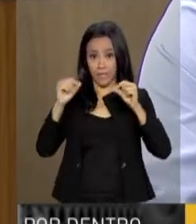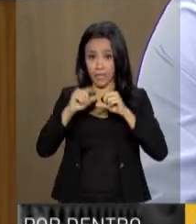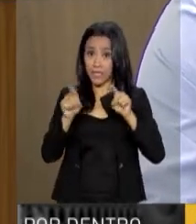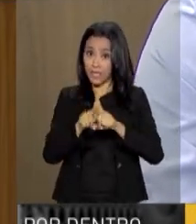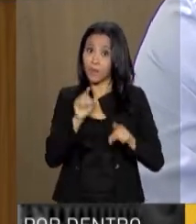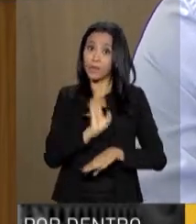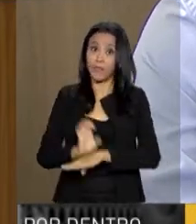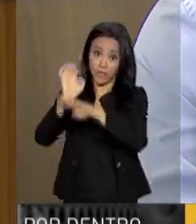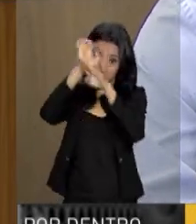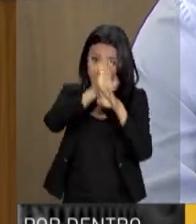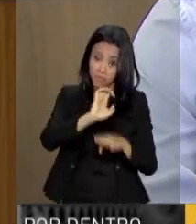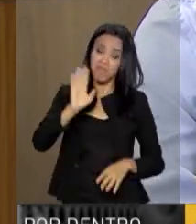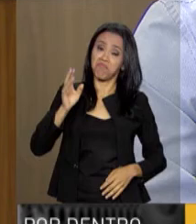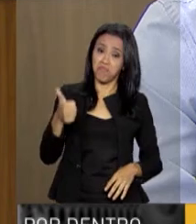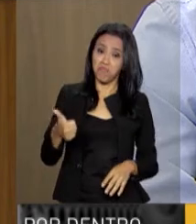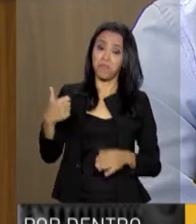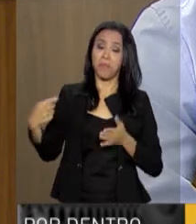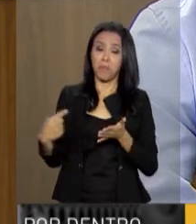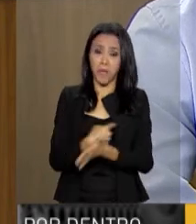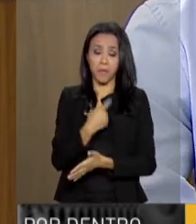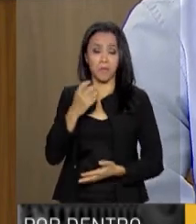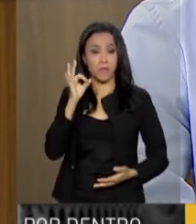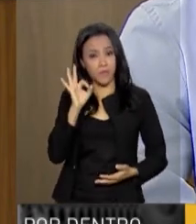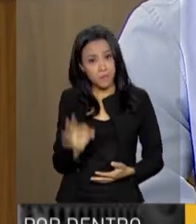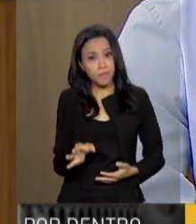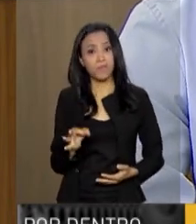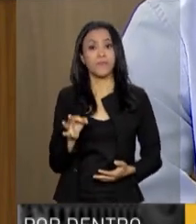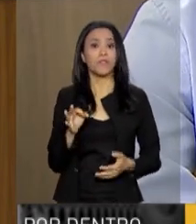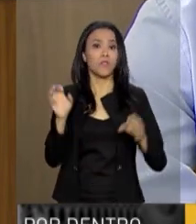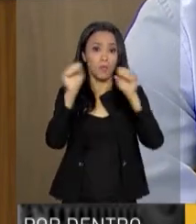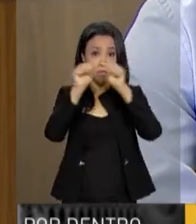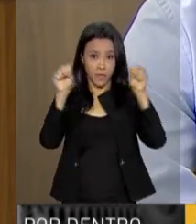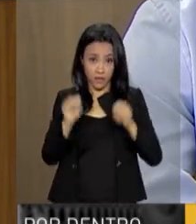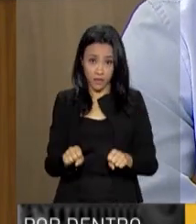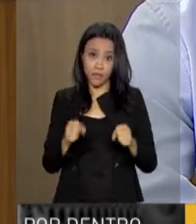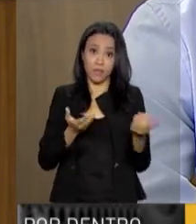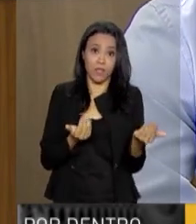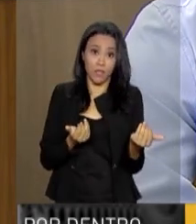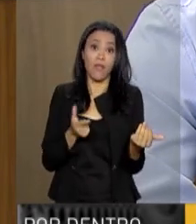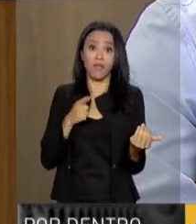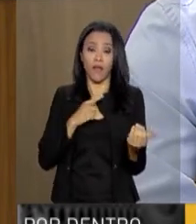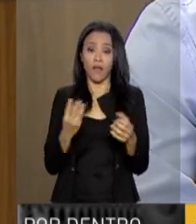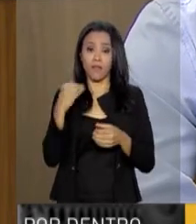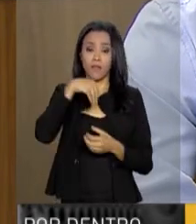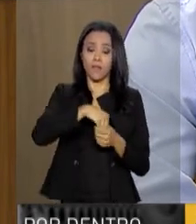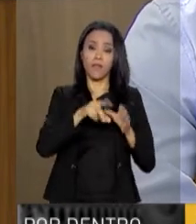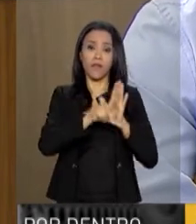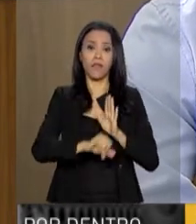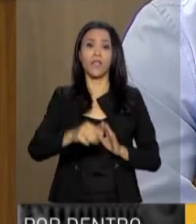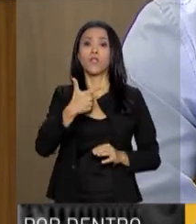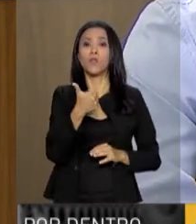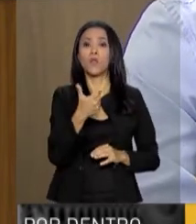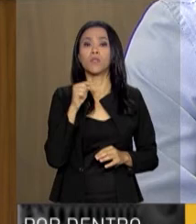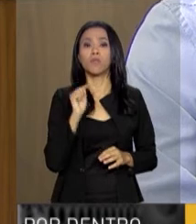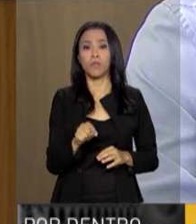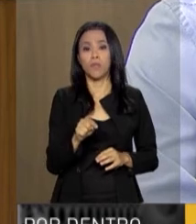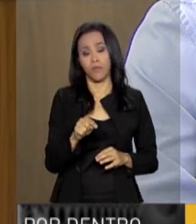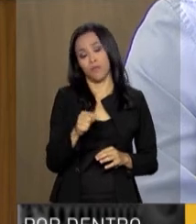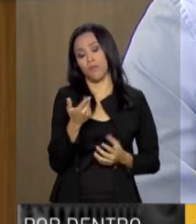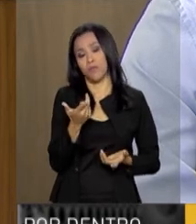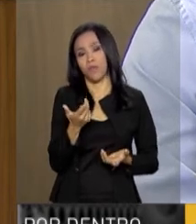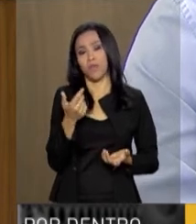muito pertinente sobre o sistema nacional de juventude previsto na lei federal 12 mil 852 mil